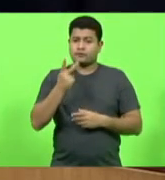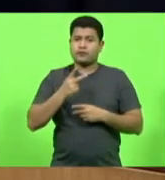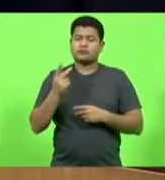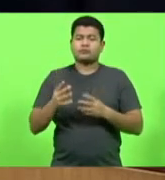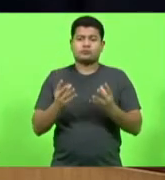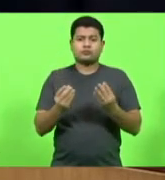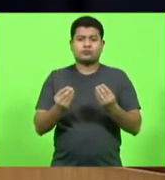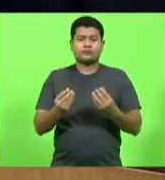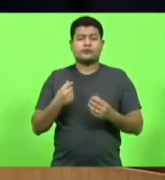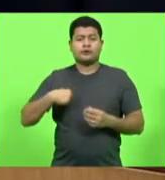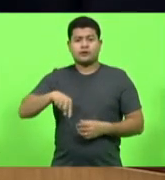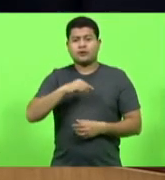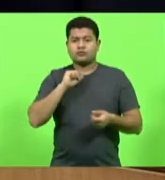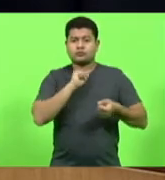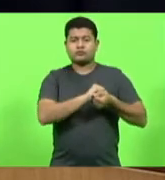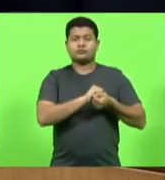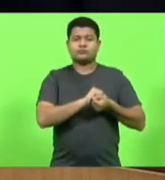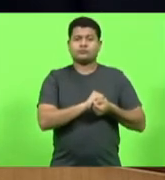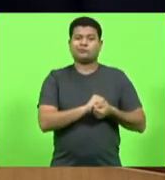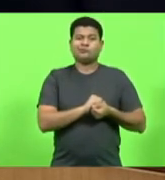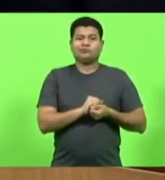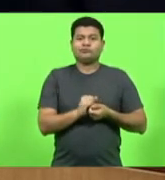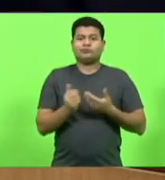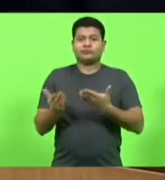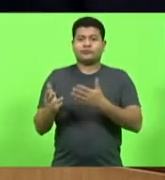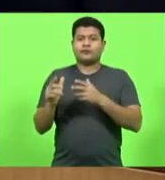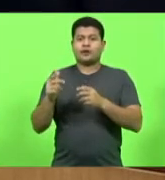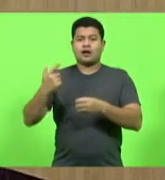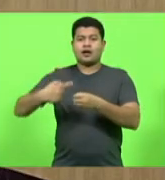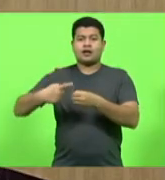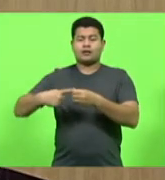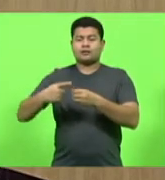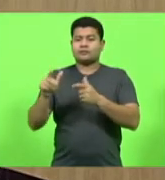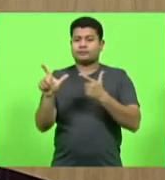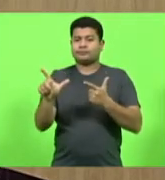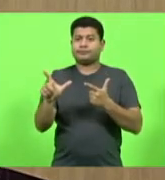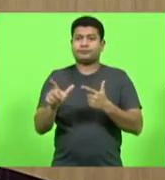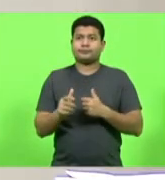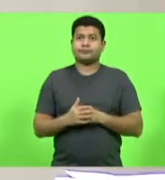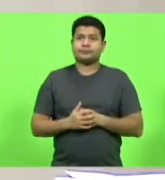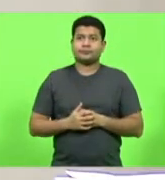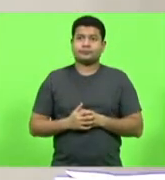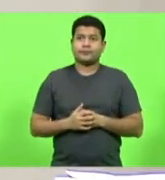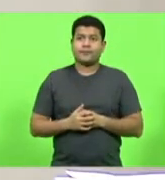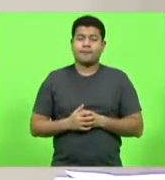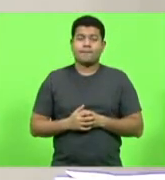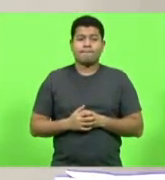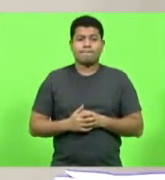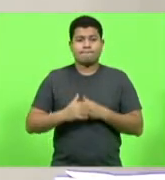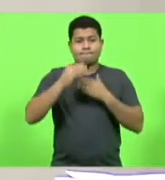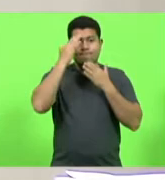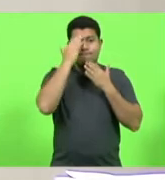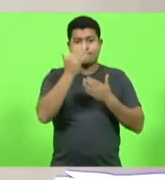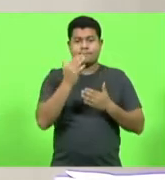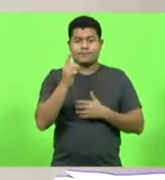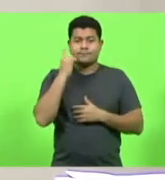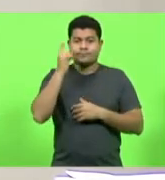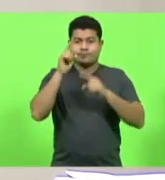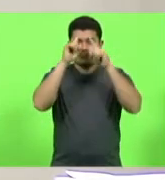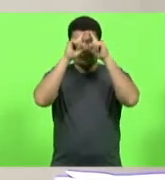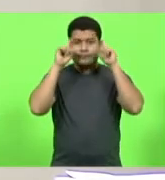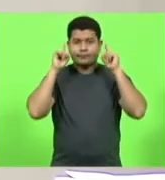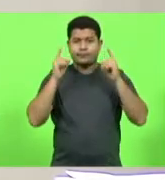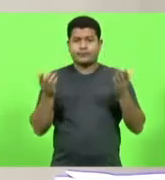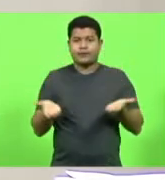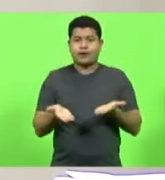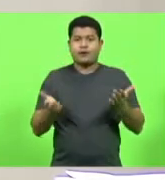me solidarizando junto com a população de Caçador. Muito obrigado. Obrigado, deputado Sareta. Partido